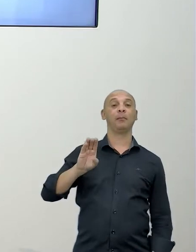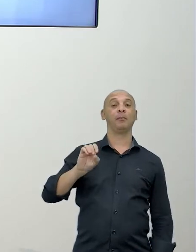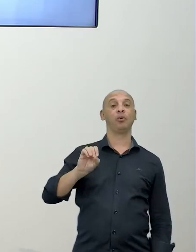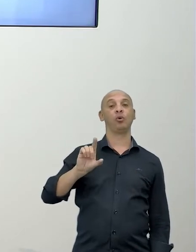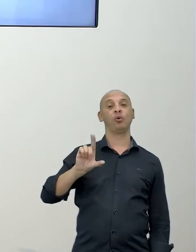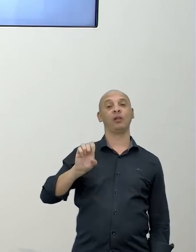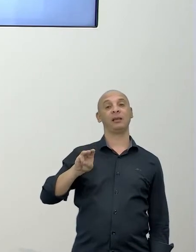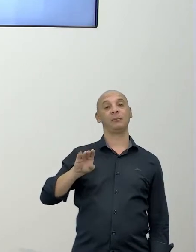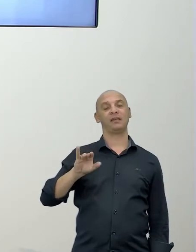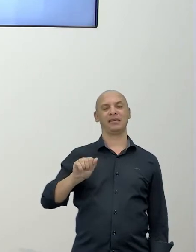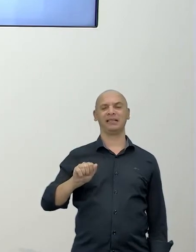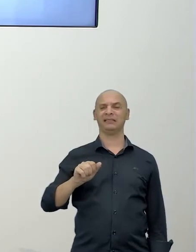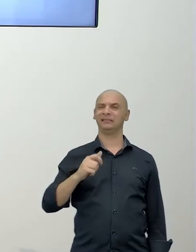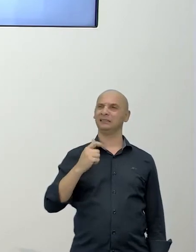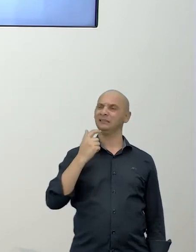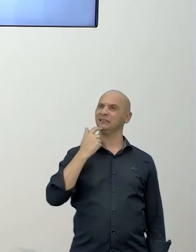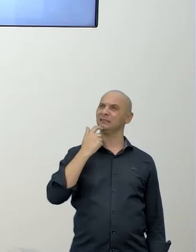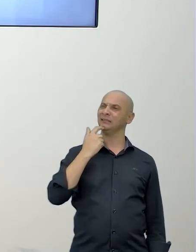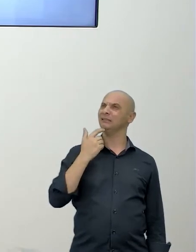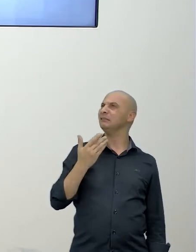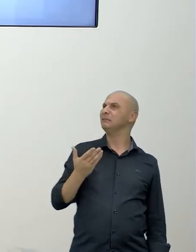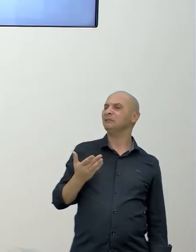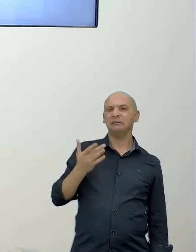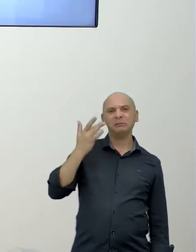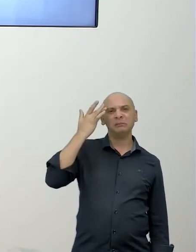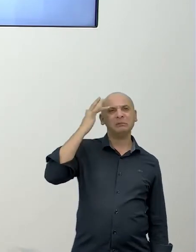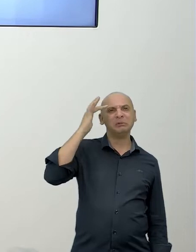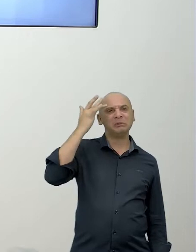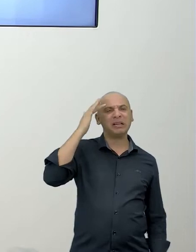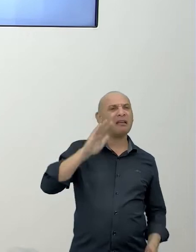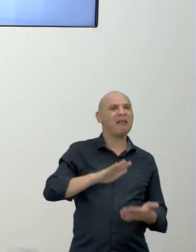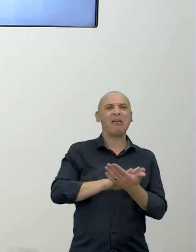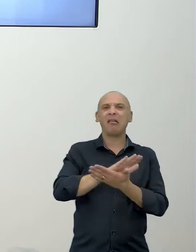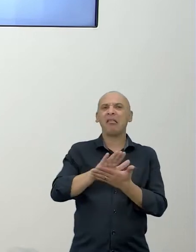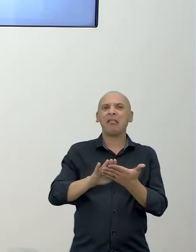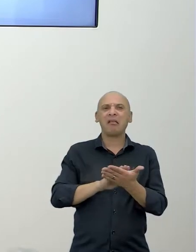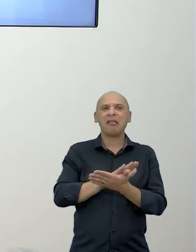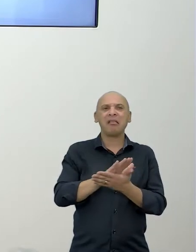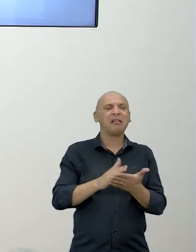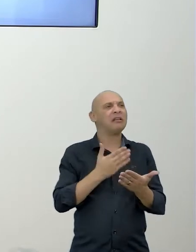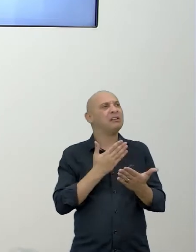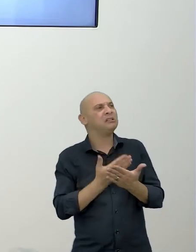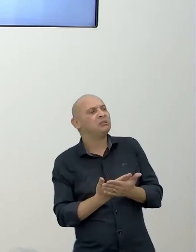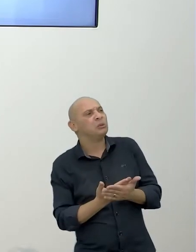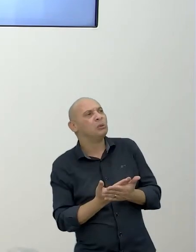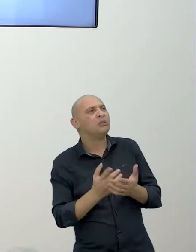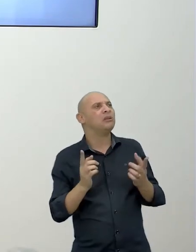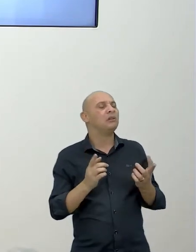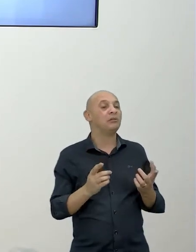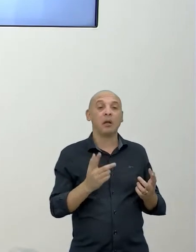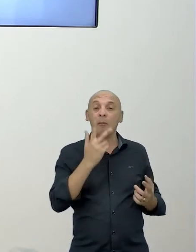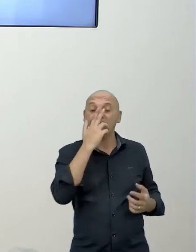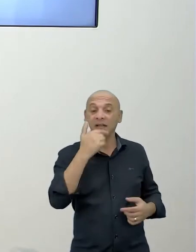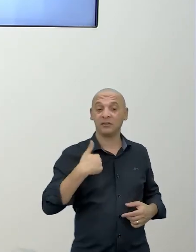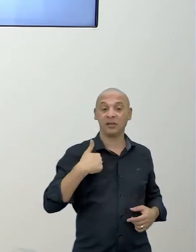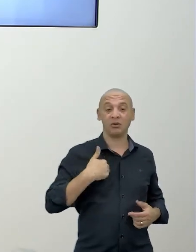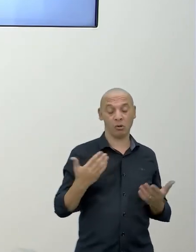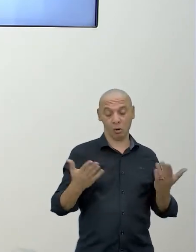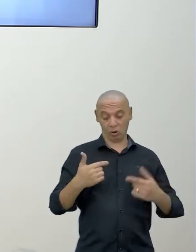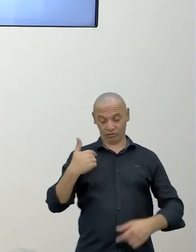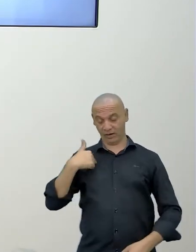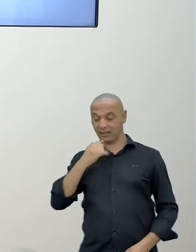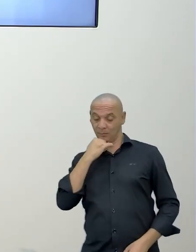vou estudar bulimia. Só que eu não sei o que eu quero estudar, eu não sei o que eu quero fazer, eu não sei nada.